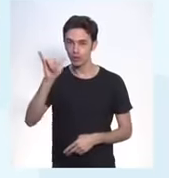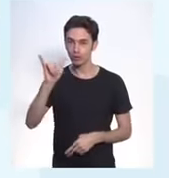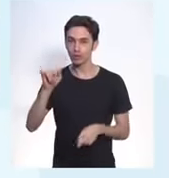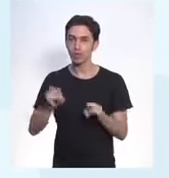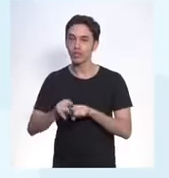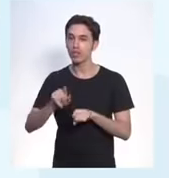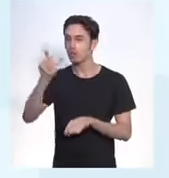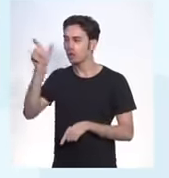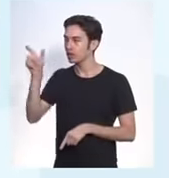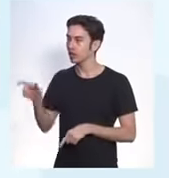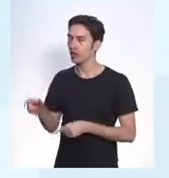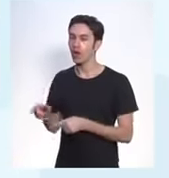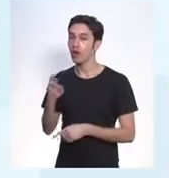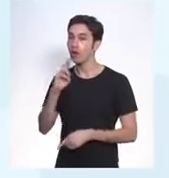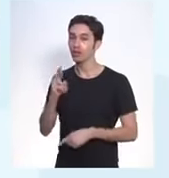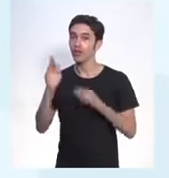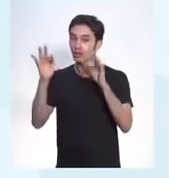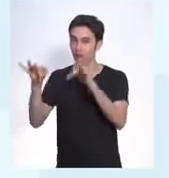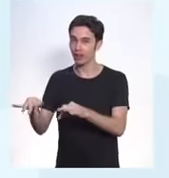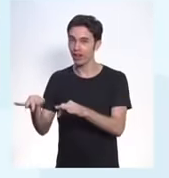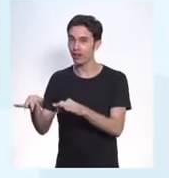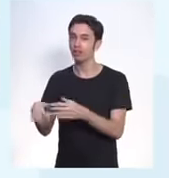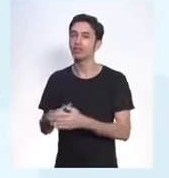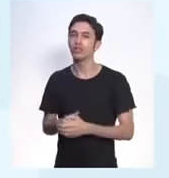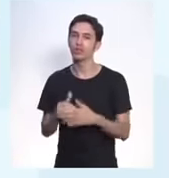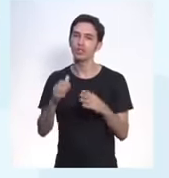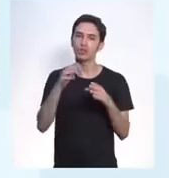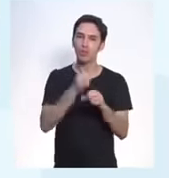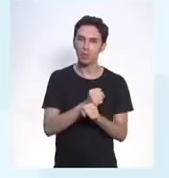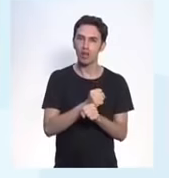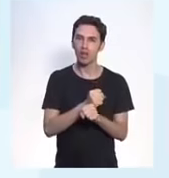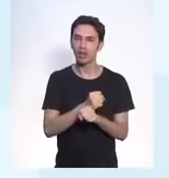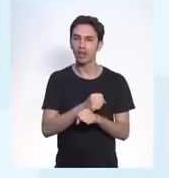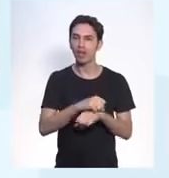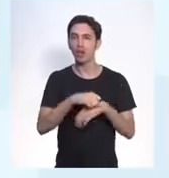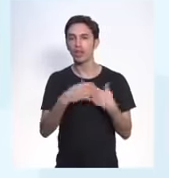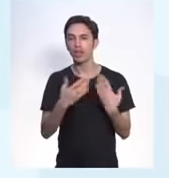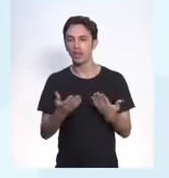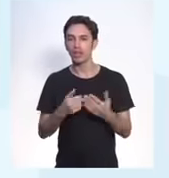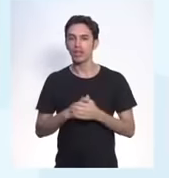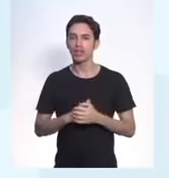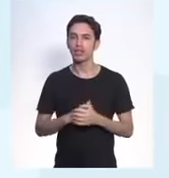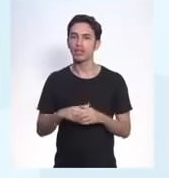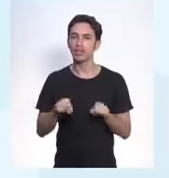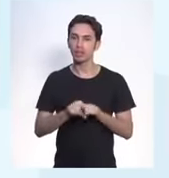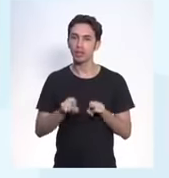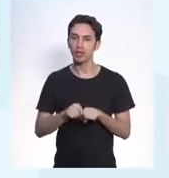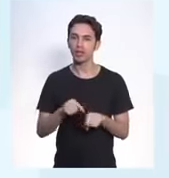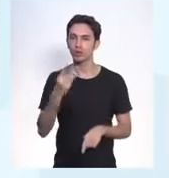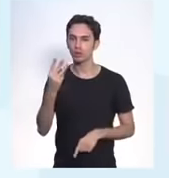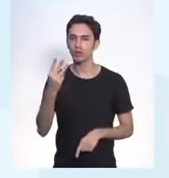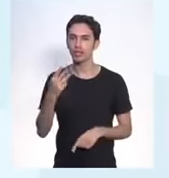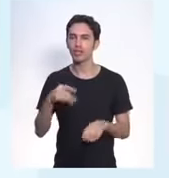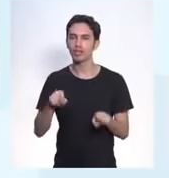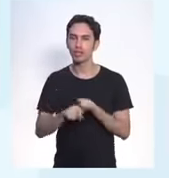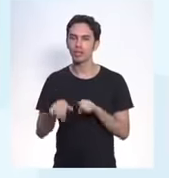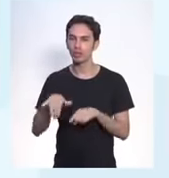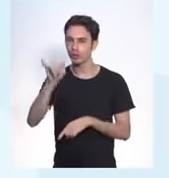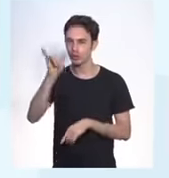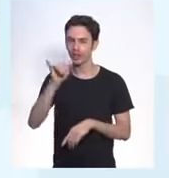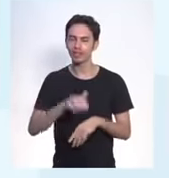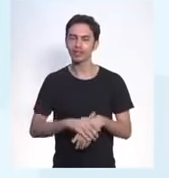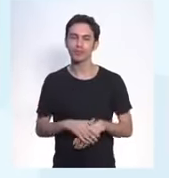que resultou a depois de adicionar ou seja somar E no caso também três aí para as